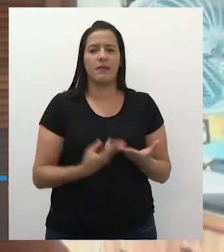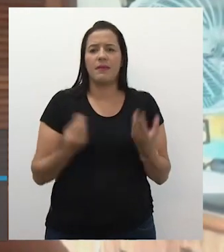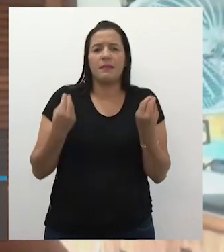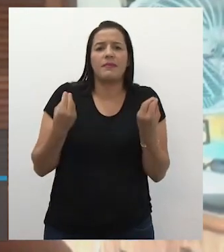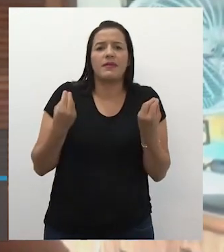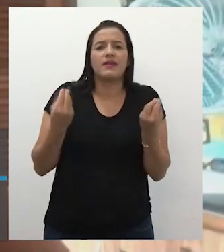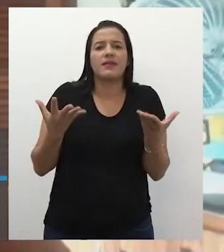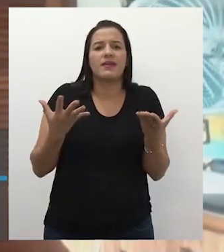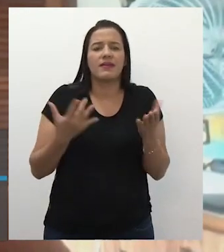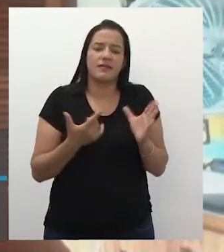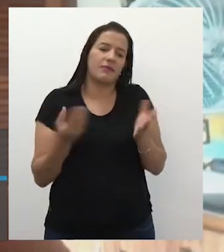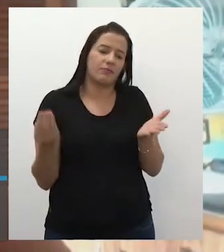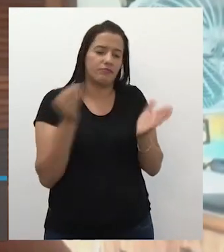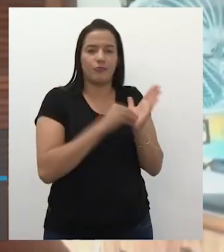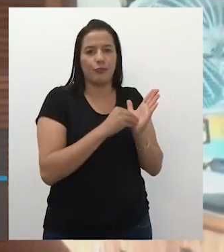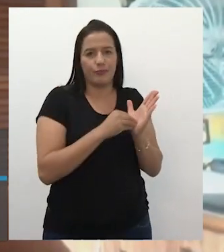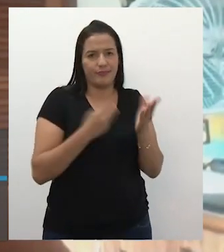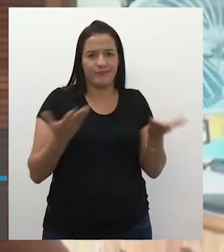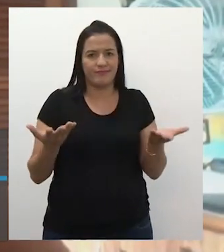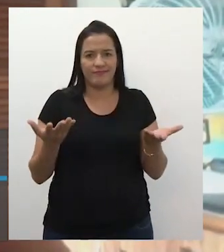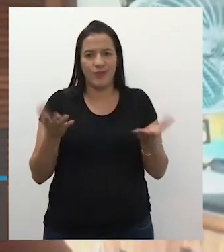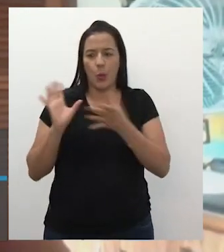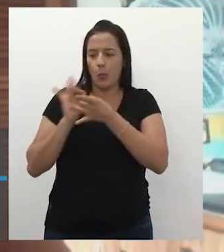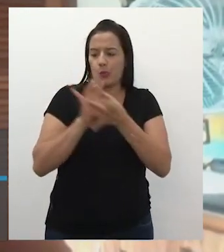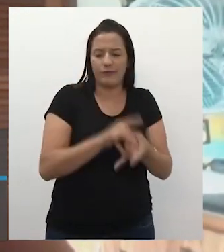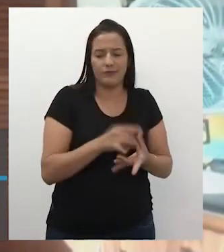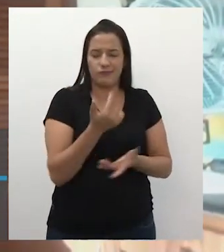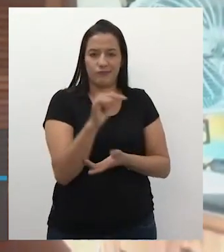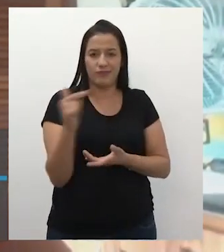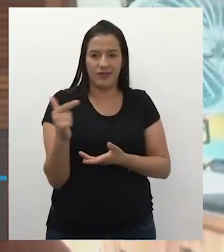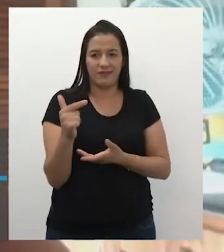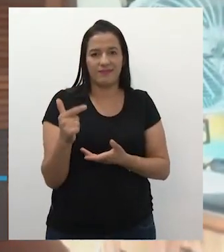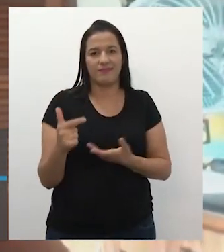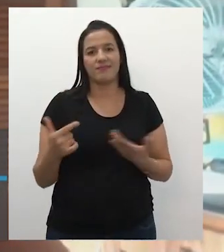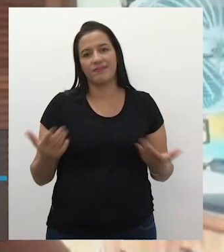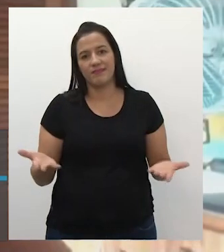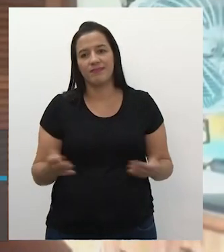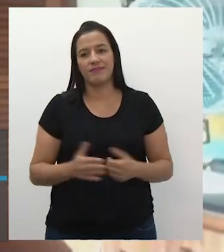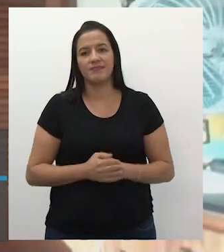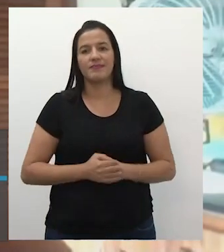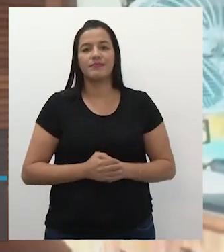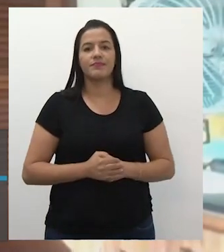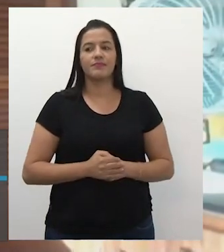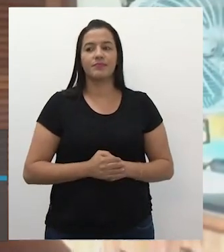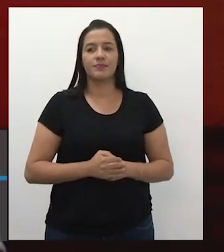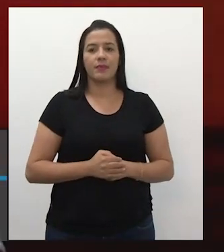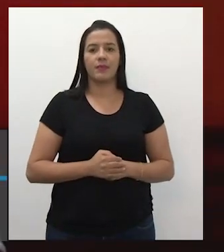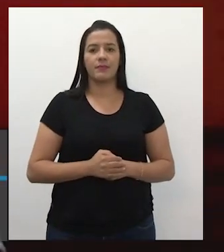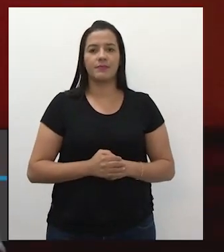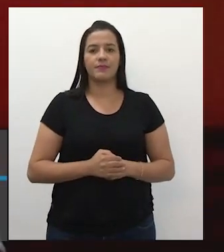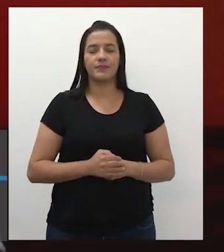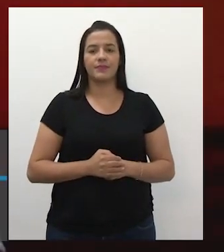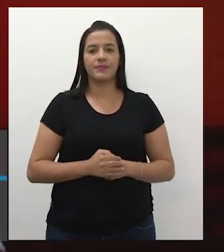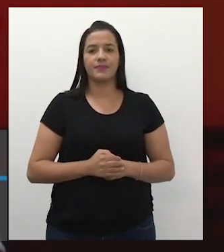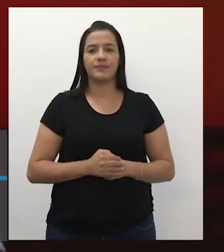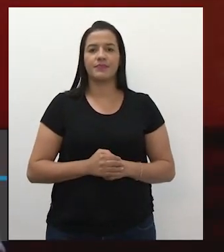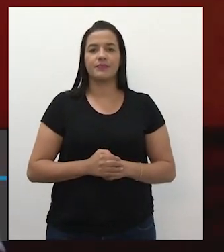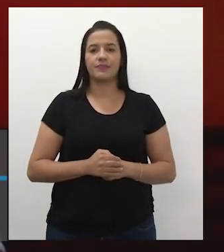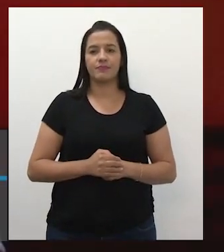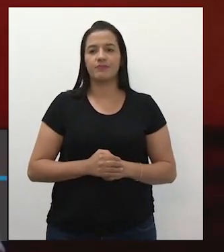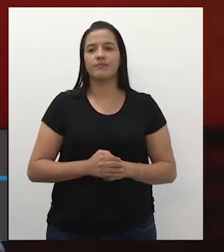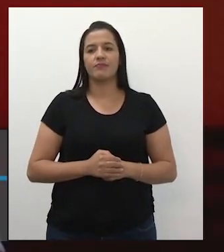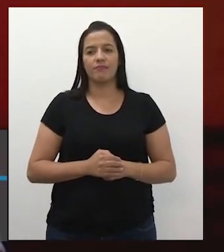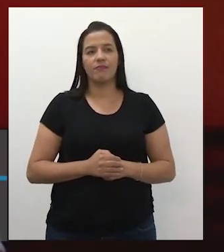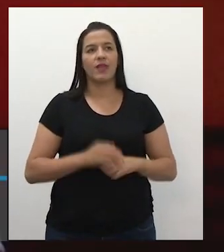essa figurinha nesse contexto? Né? E fica por isso mesmo. E é interessante, estou